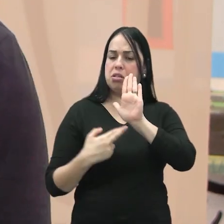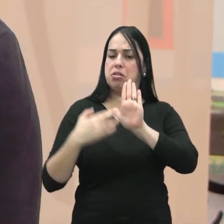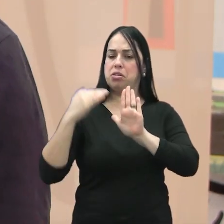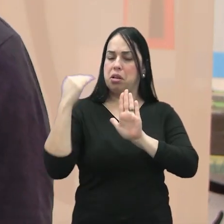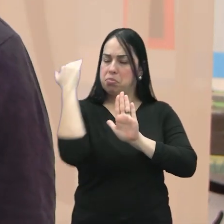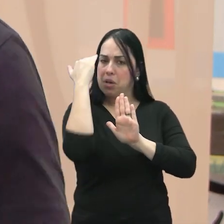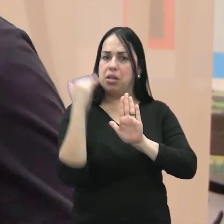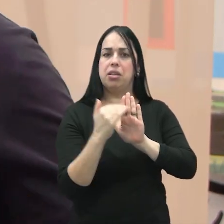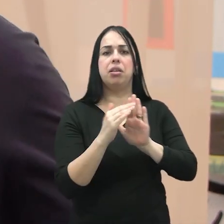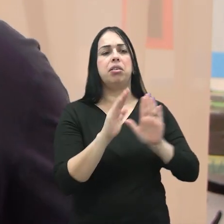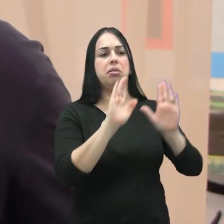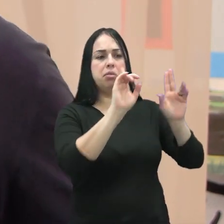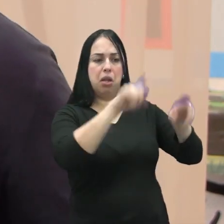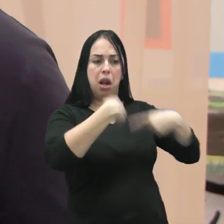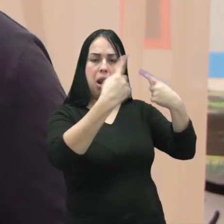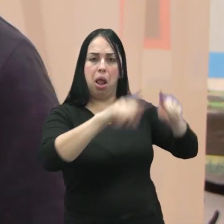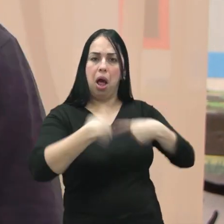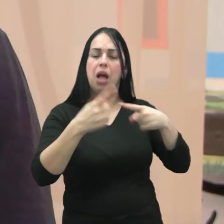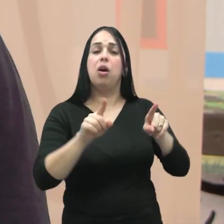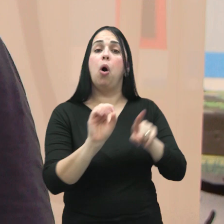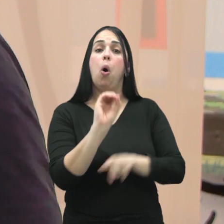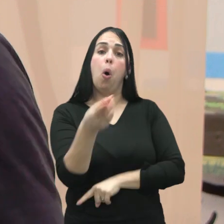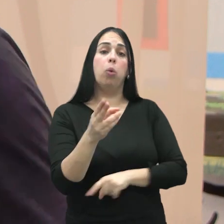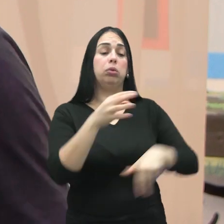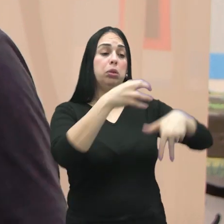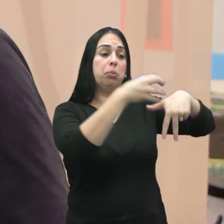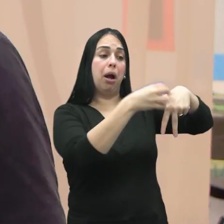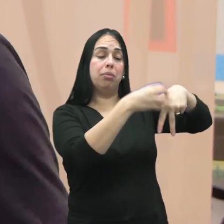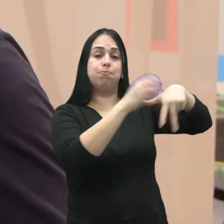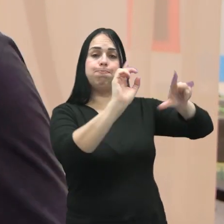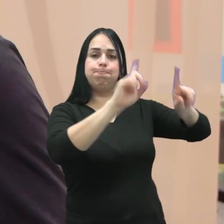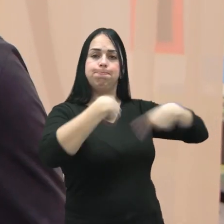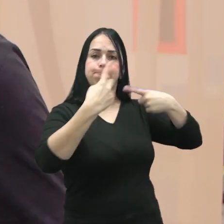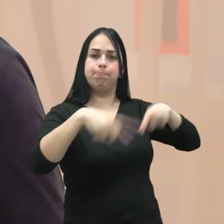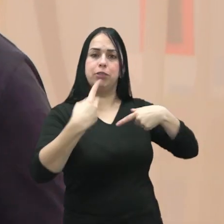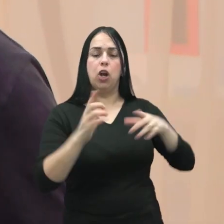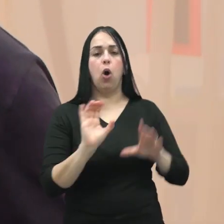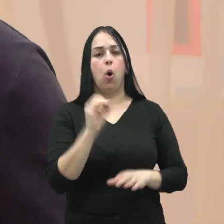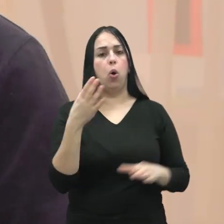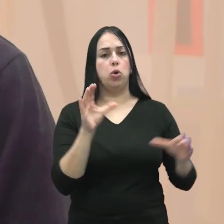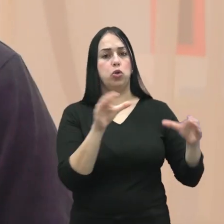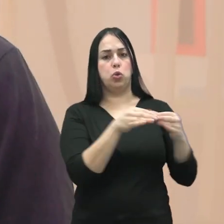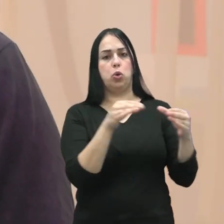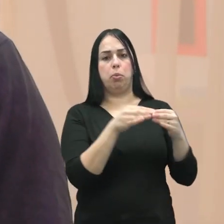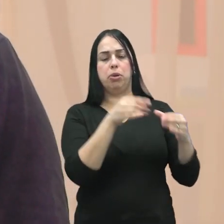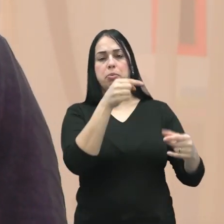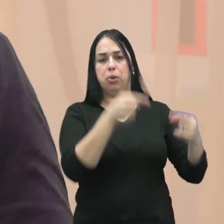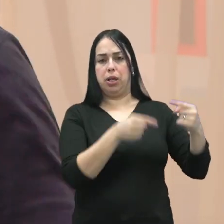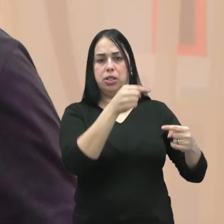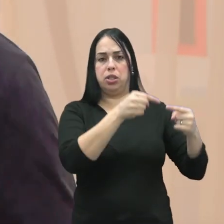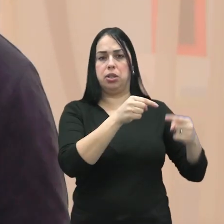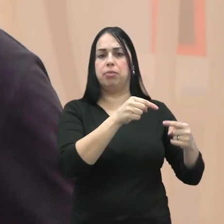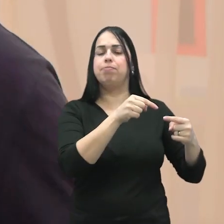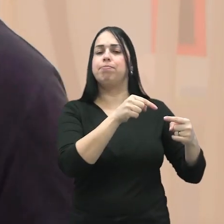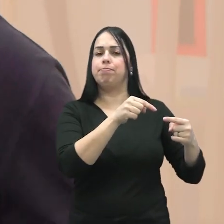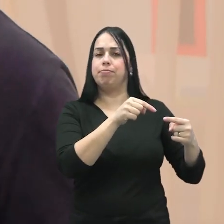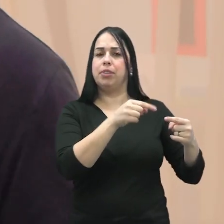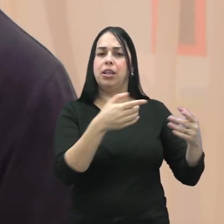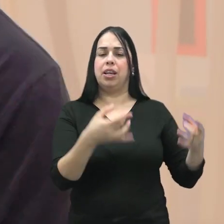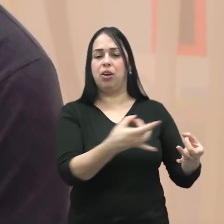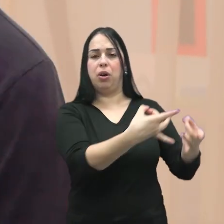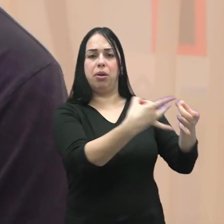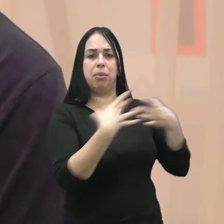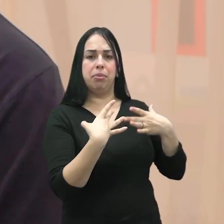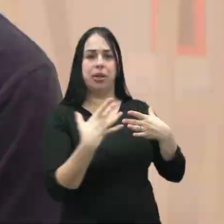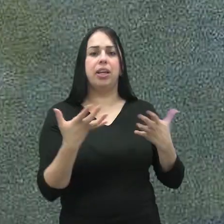às ameaças, né? Seja dos velhos monarquistas ou de dissidências de grupos políticos que estiveram na base da proclamação, mas que agora